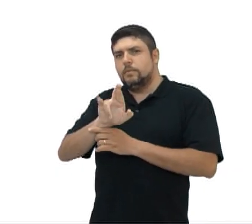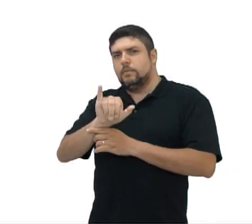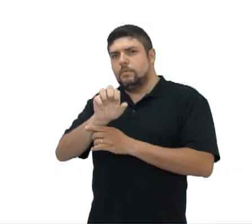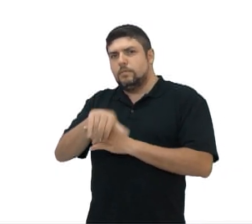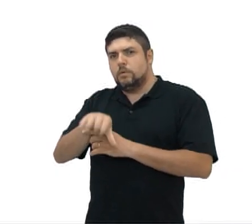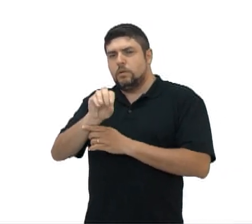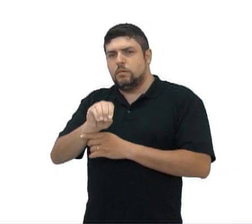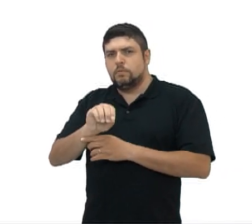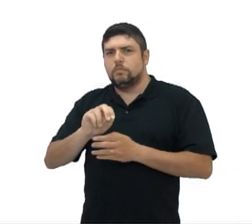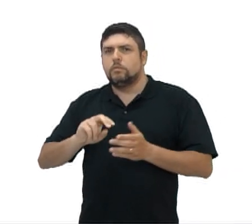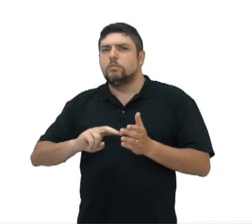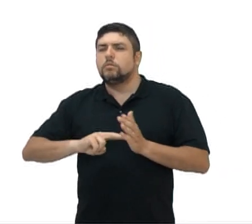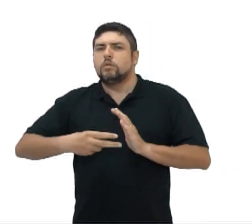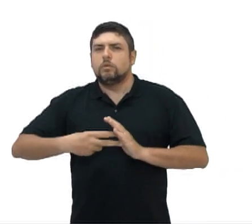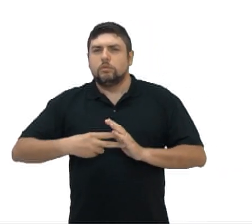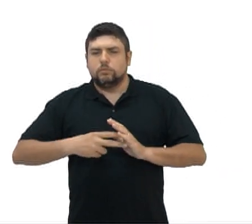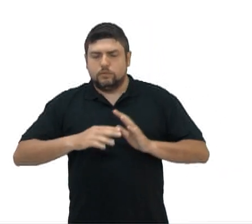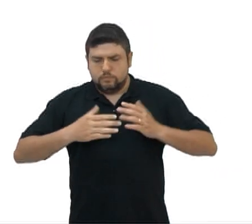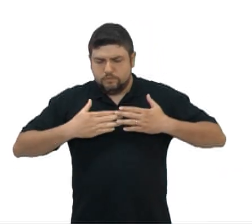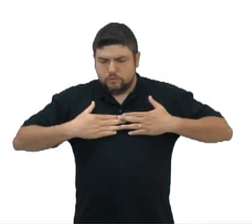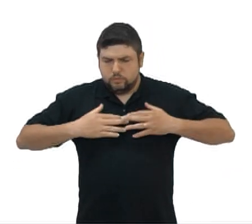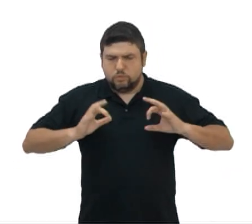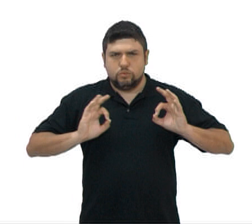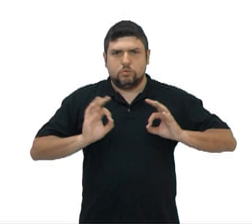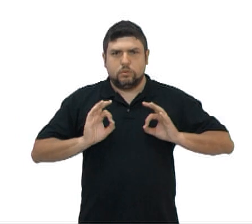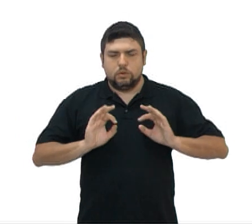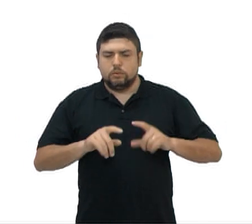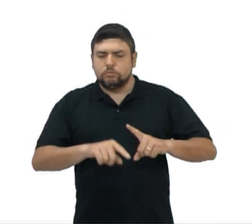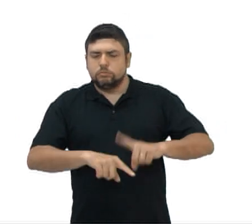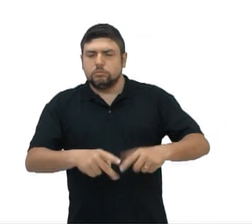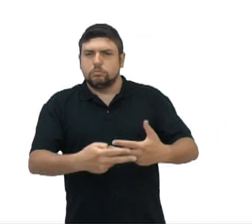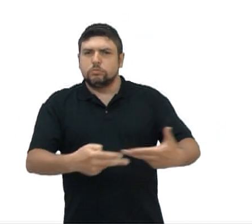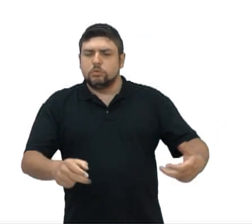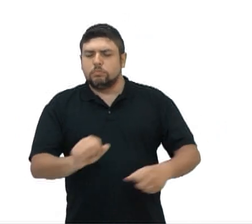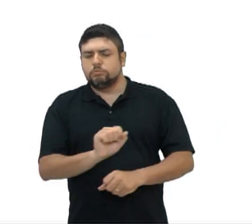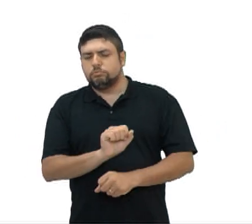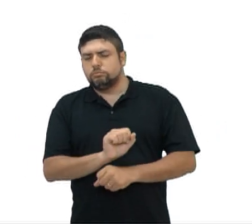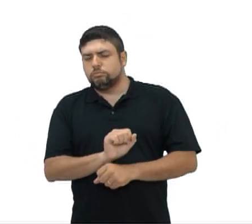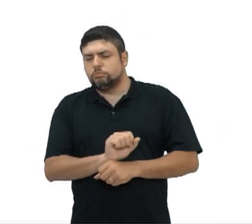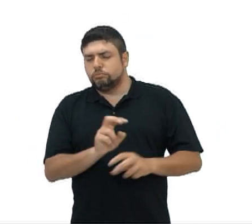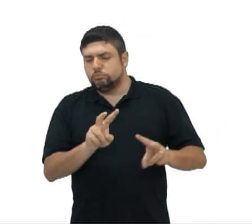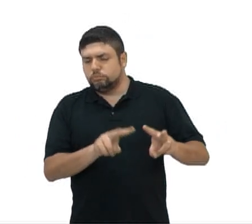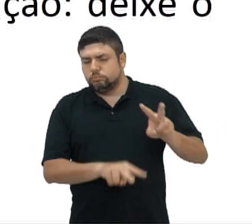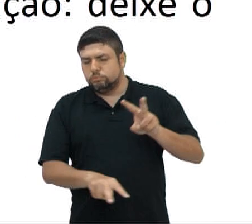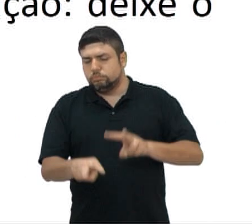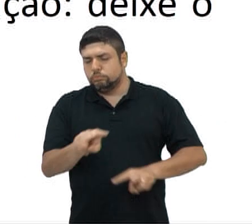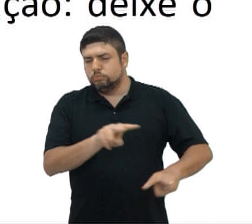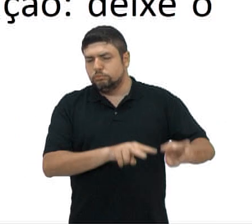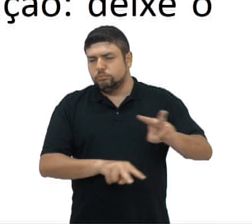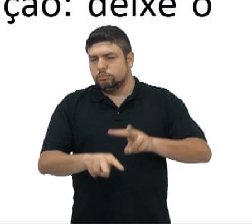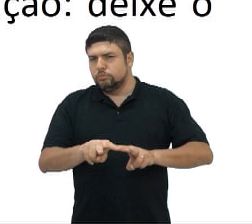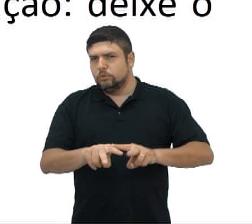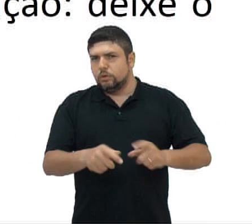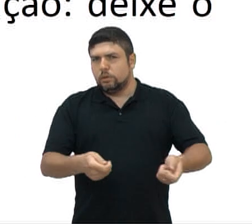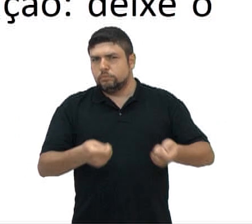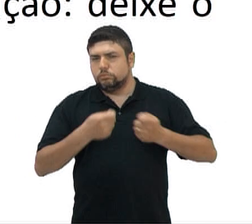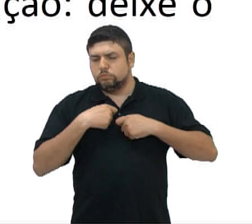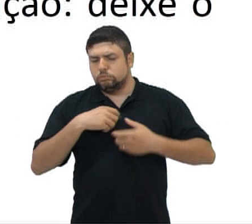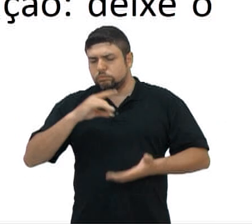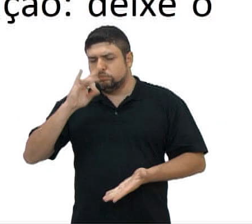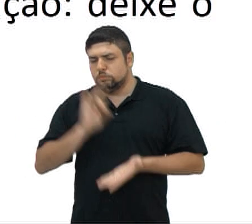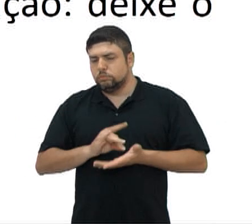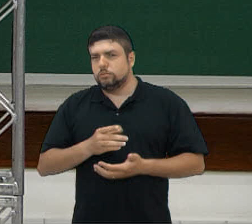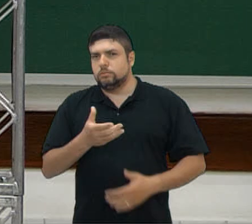autonegação. Deixe o objeto falar por si só. A partir disso, a verdade é acessível. Então, aqui vocês tinham que pensar. Na verdade, a primeira